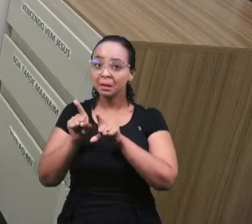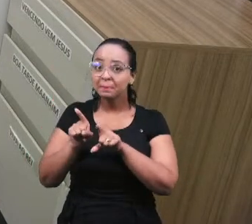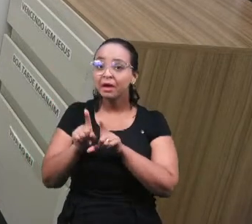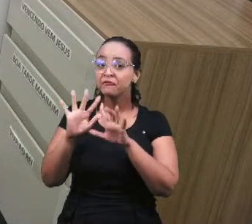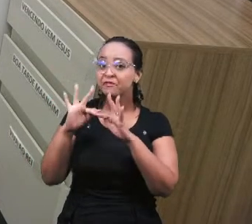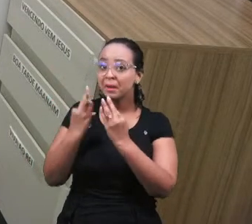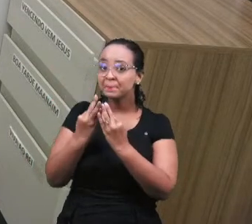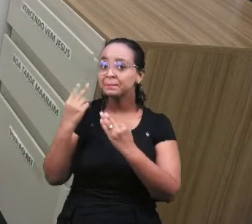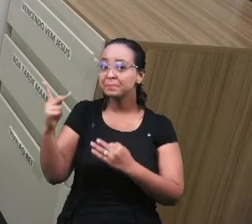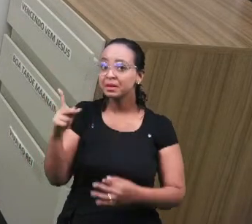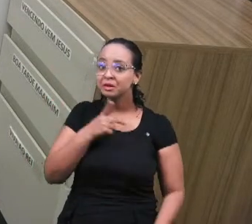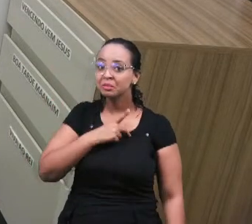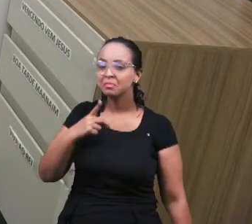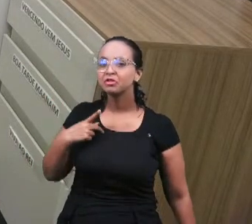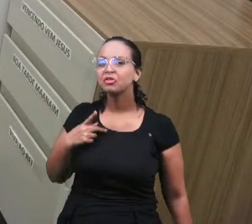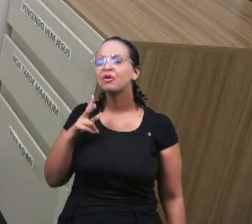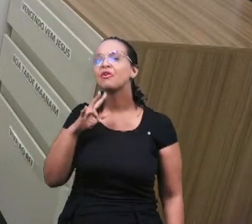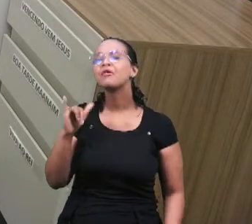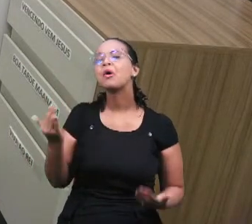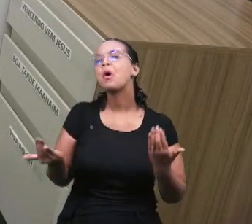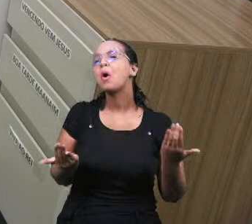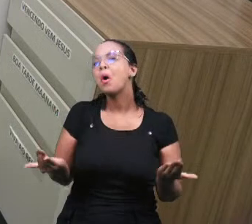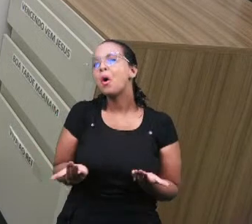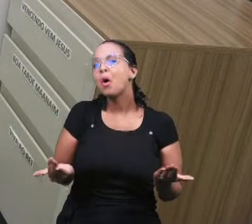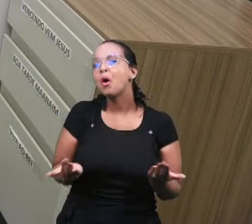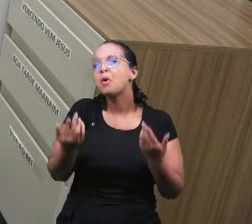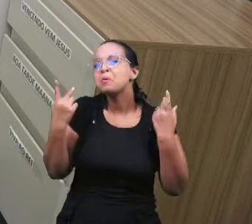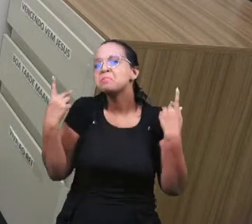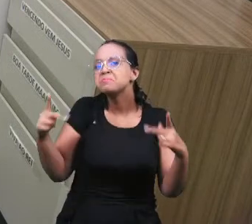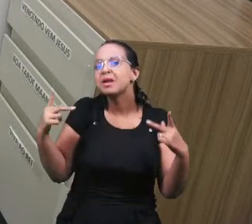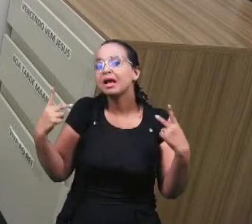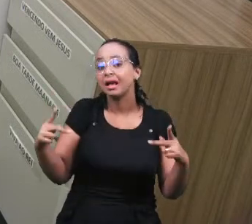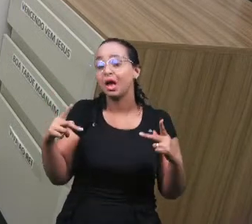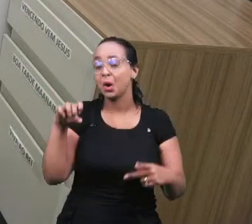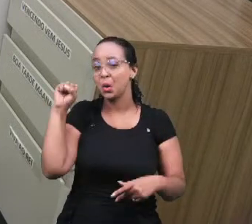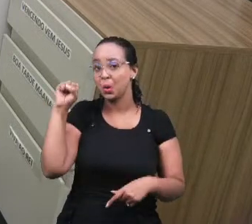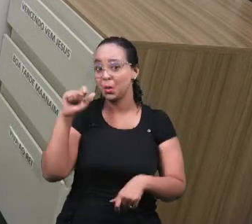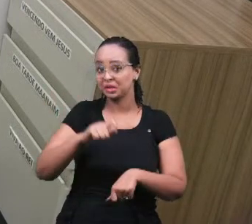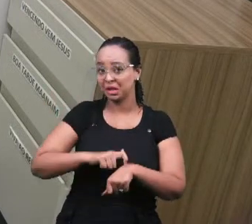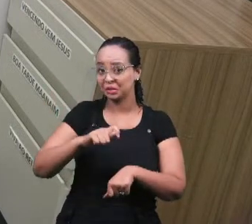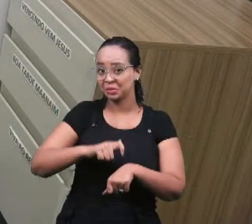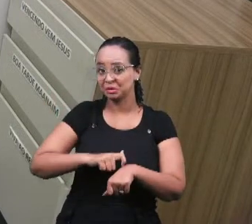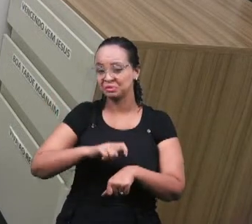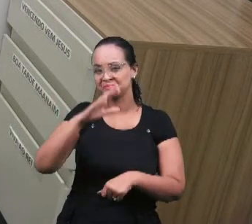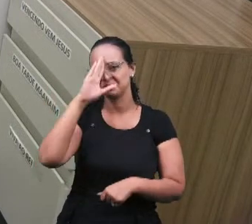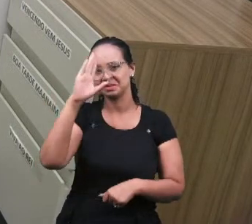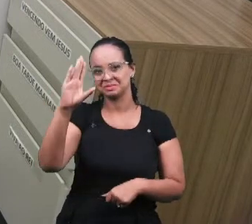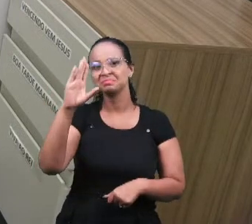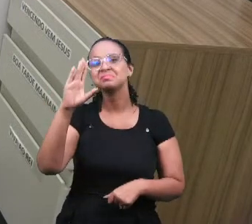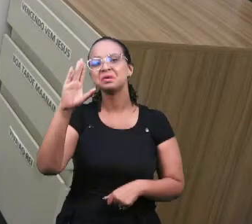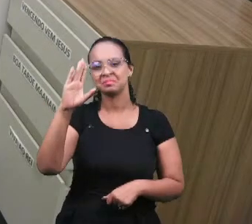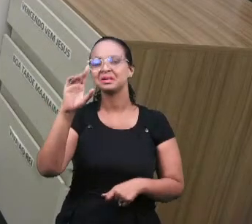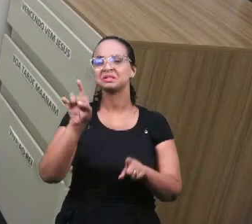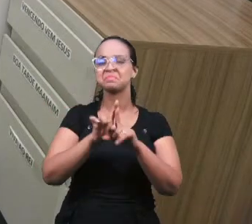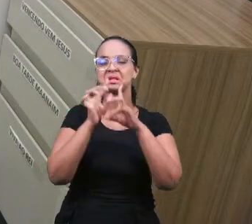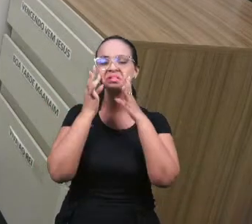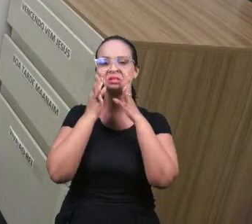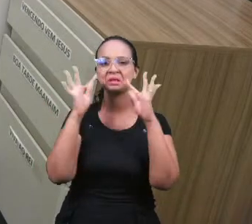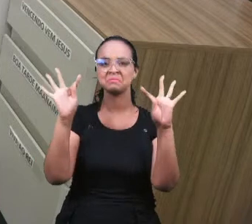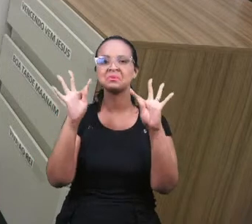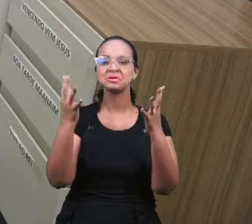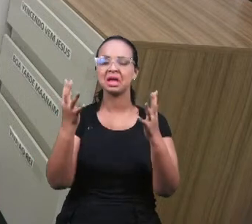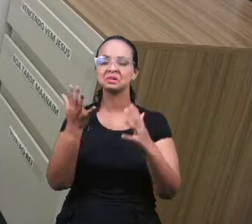pastor, que estará conduzindo hoje o culto às 8 horas da noite, é claro, principalmente o seu testemunho. Nós queremos